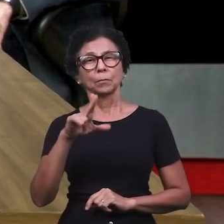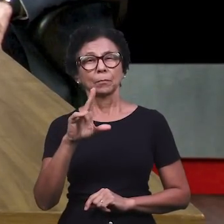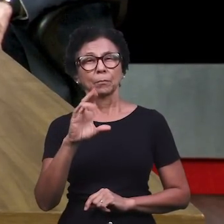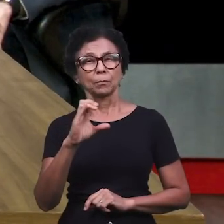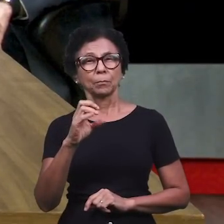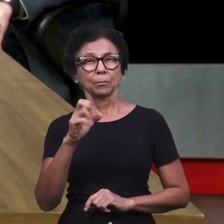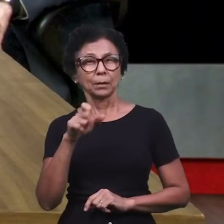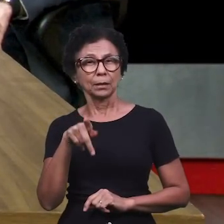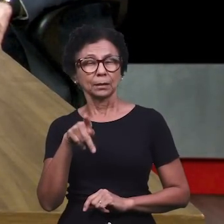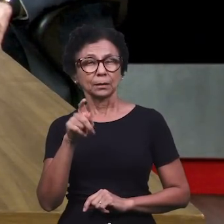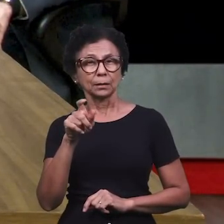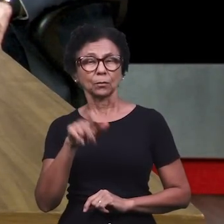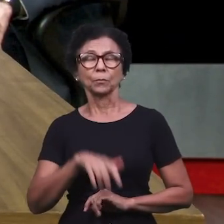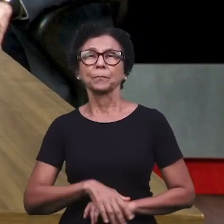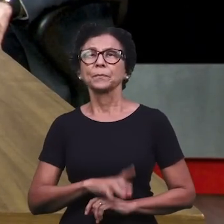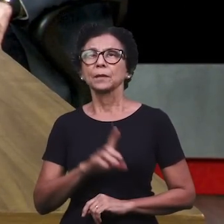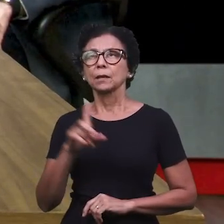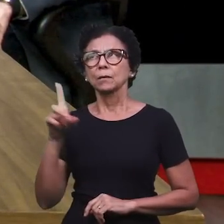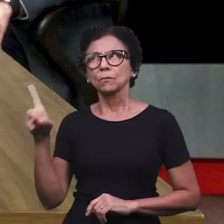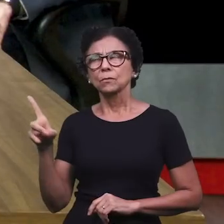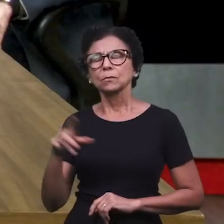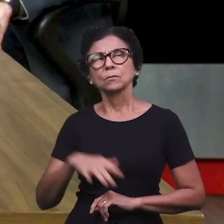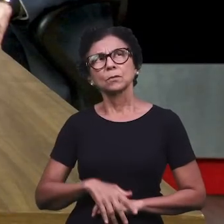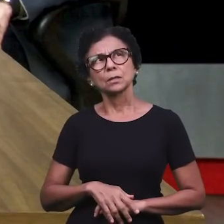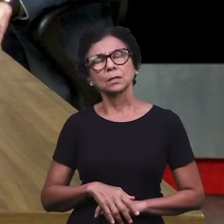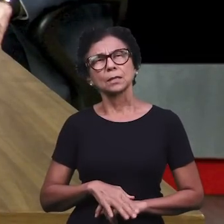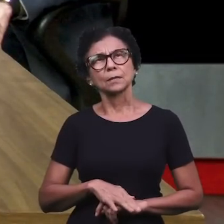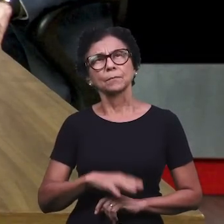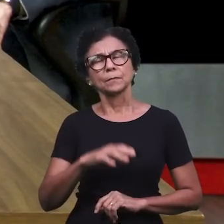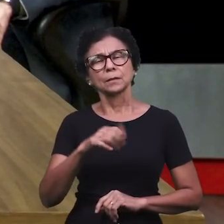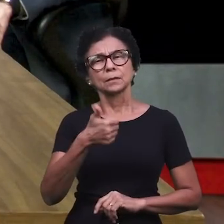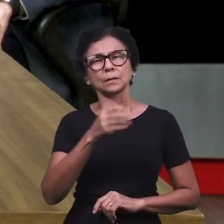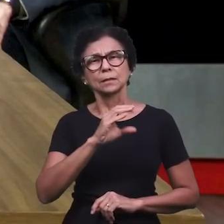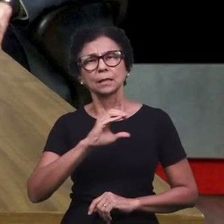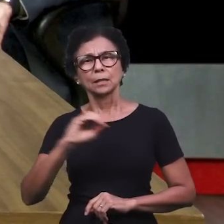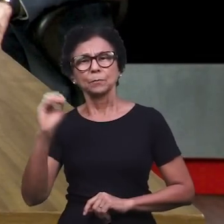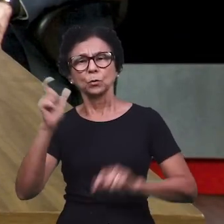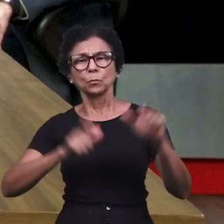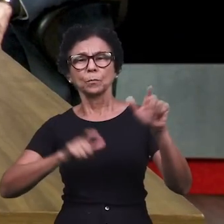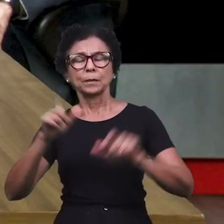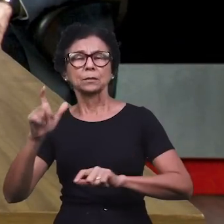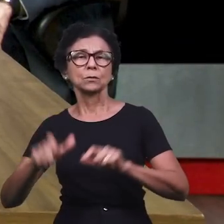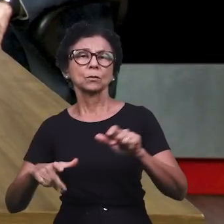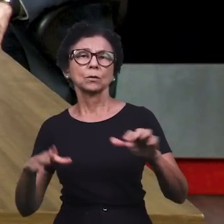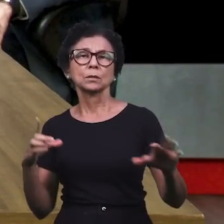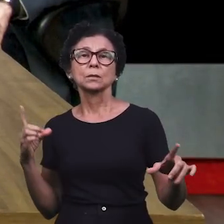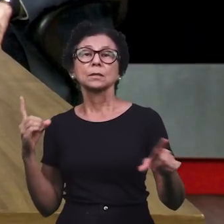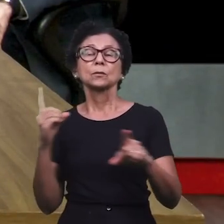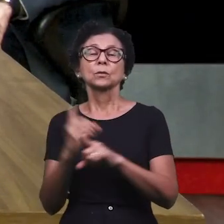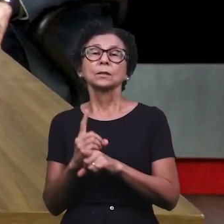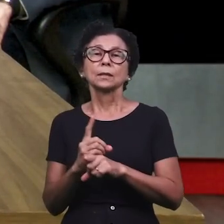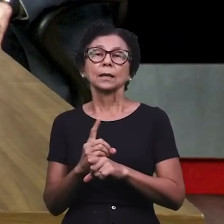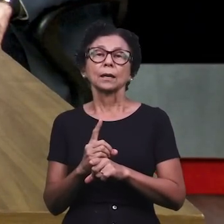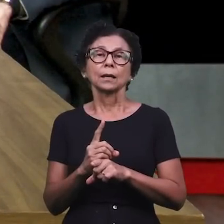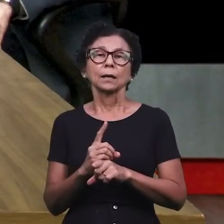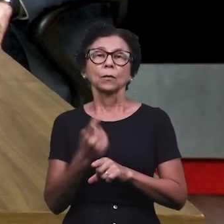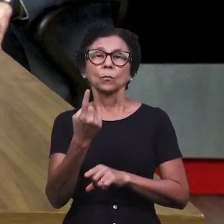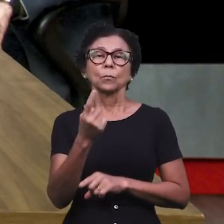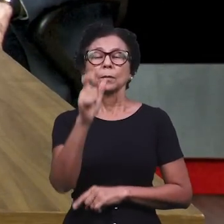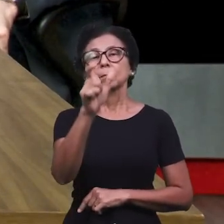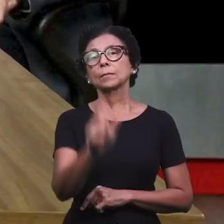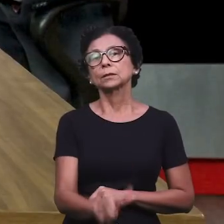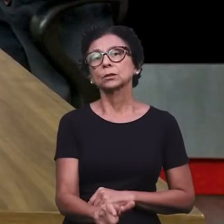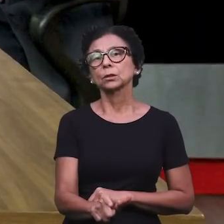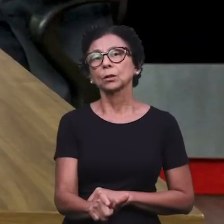dentro dos 10 milhões de estádios, com 100 mil pessoas cada, você conseguir falar assim, o Cleiton está no estádio tal, no assento tal, na cadeira tal.